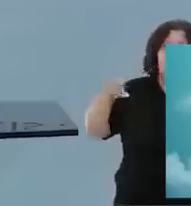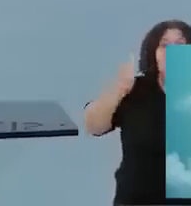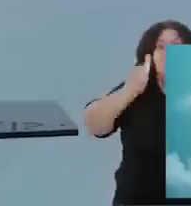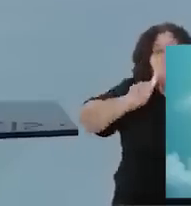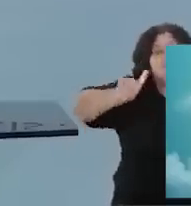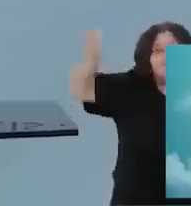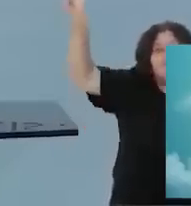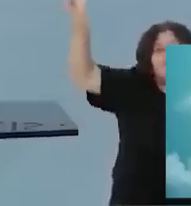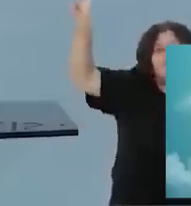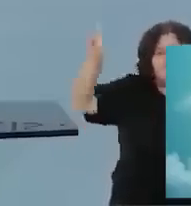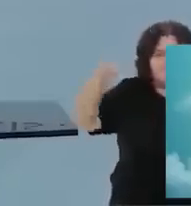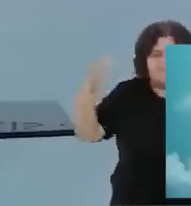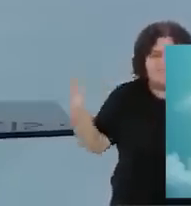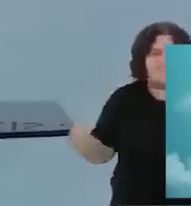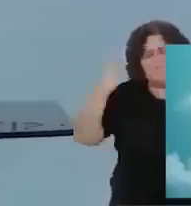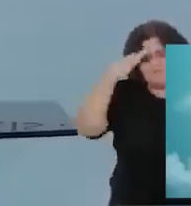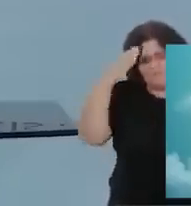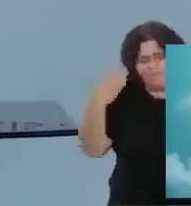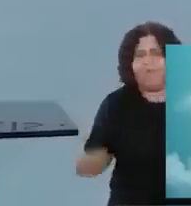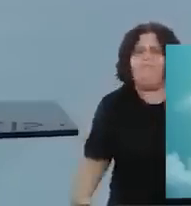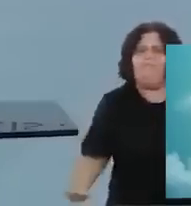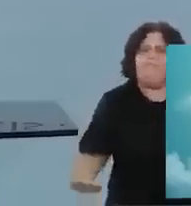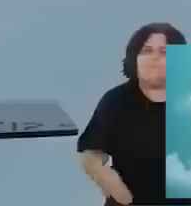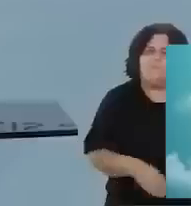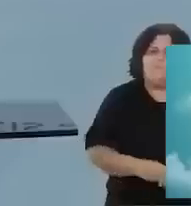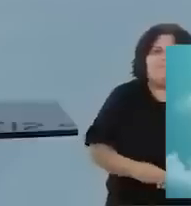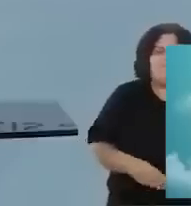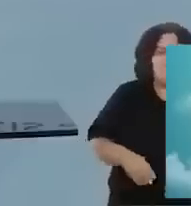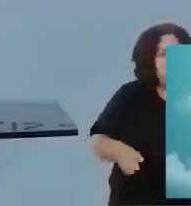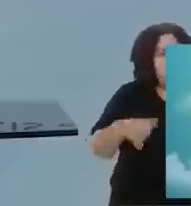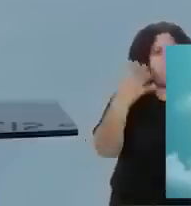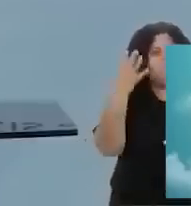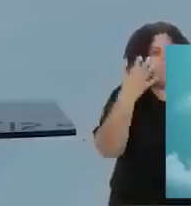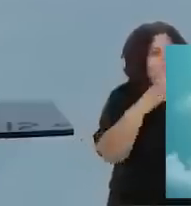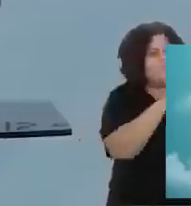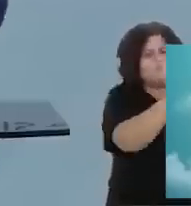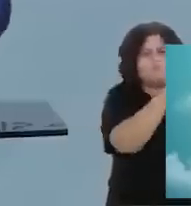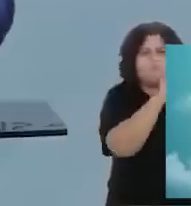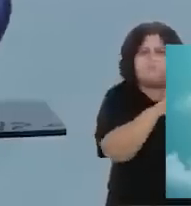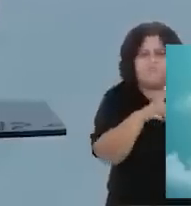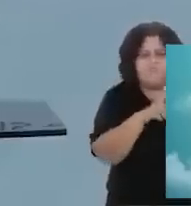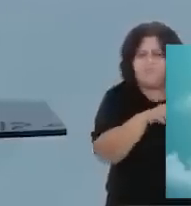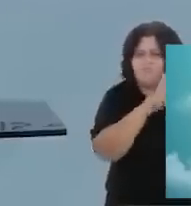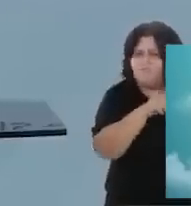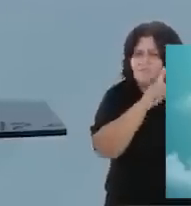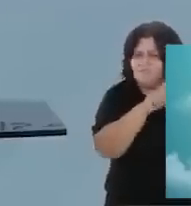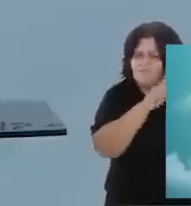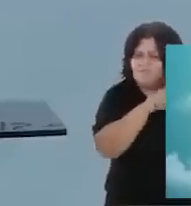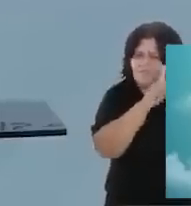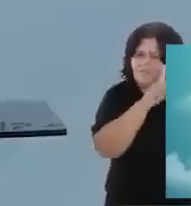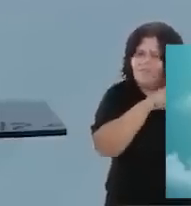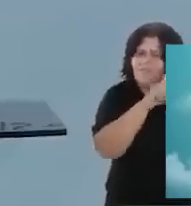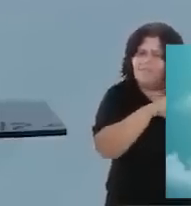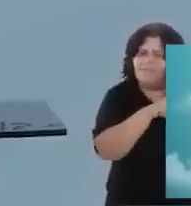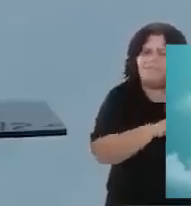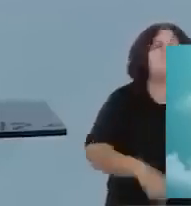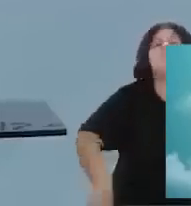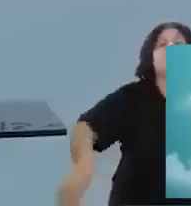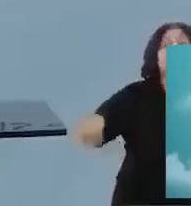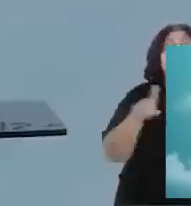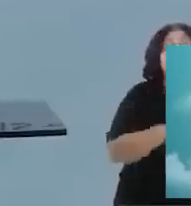e não você mesmo. Mas em quarto lugar, olha comigo por favor, capítulo 12,